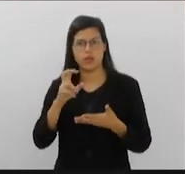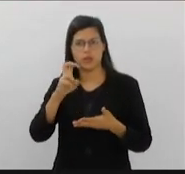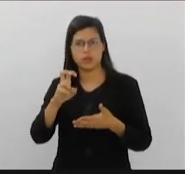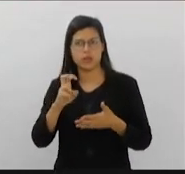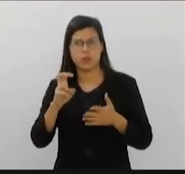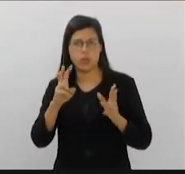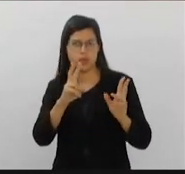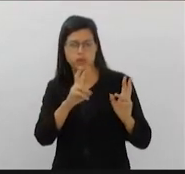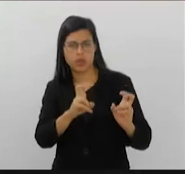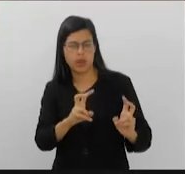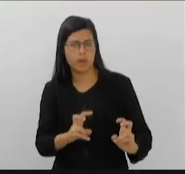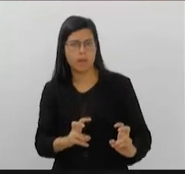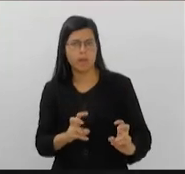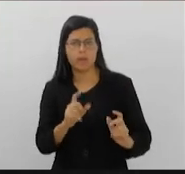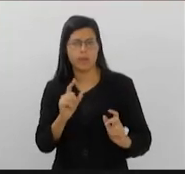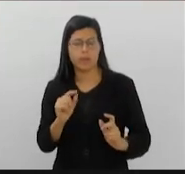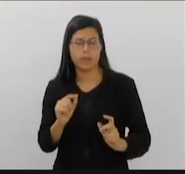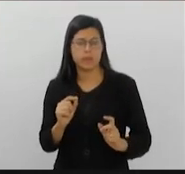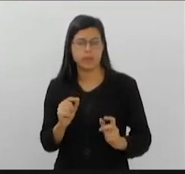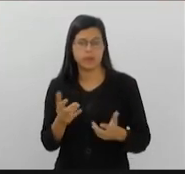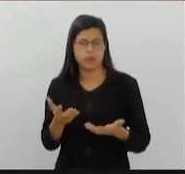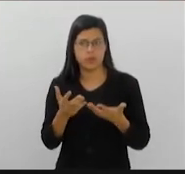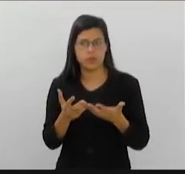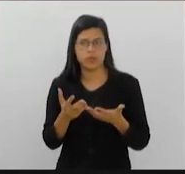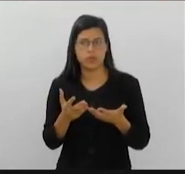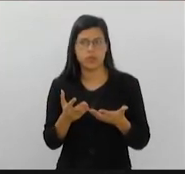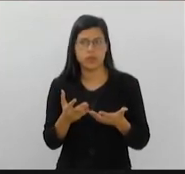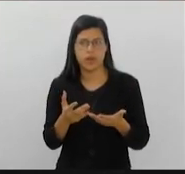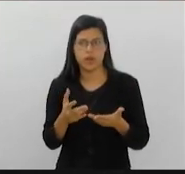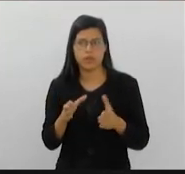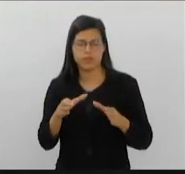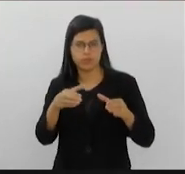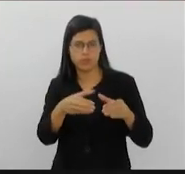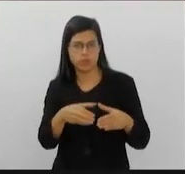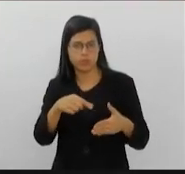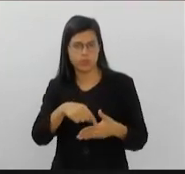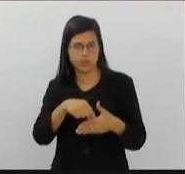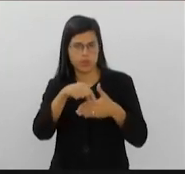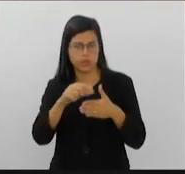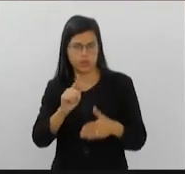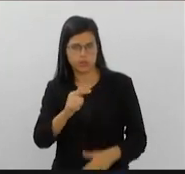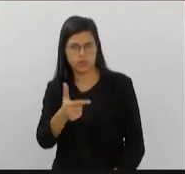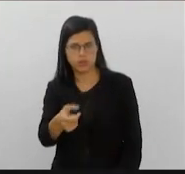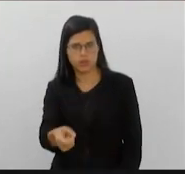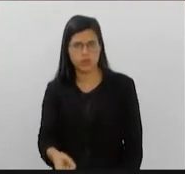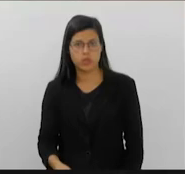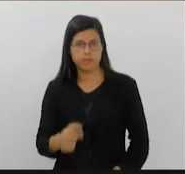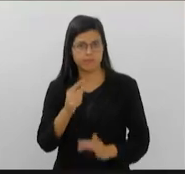agenda, o que a gente quer pautar para a cúpula de líderes do G20. Então, esse